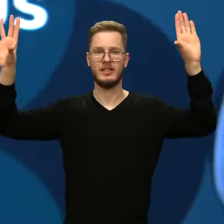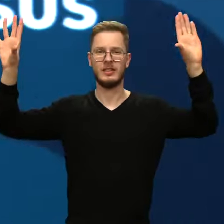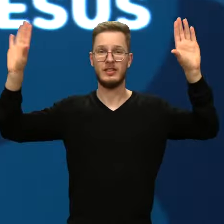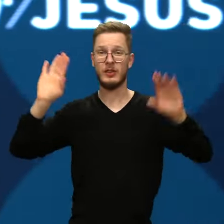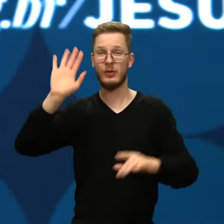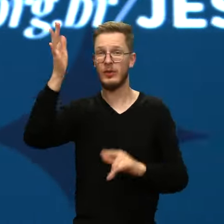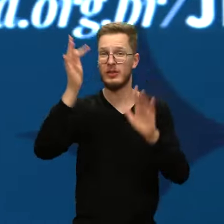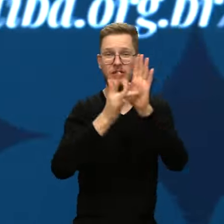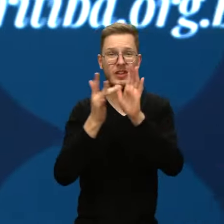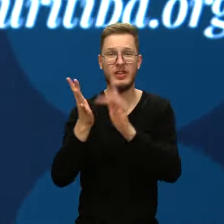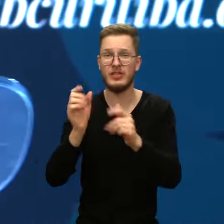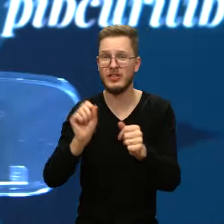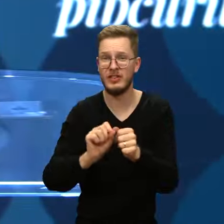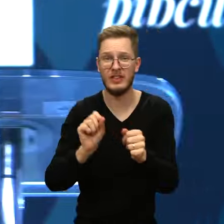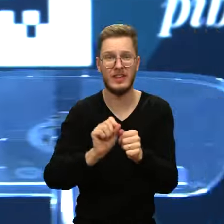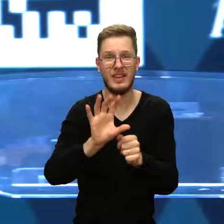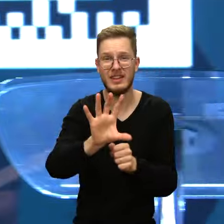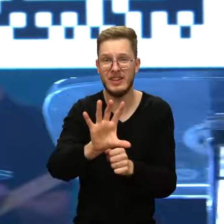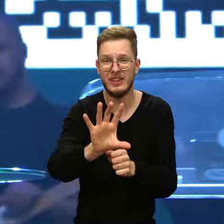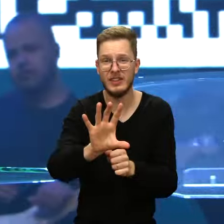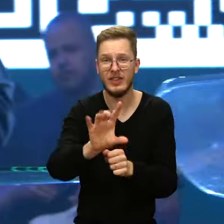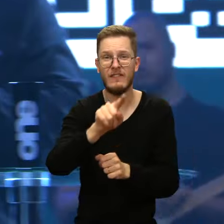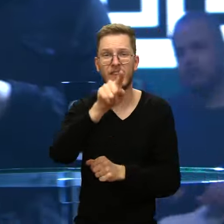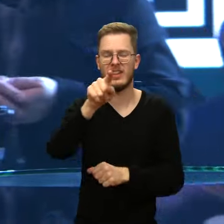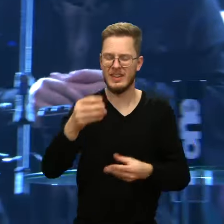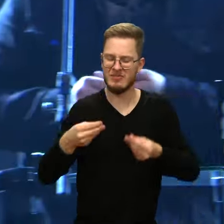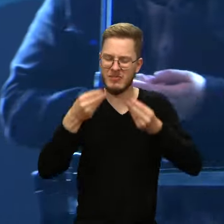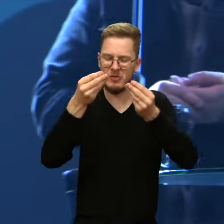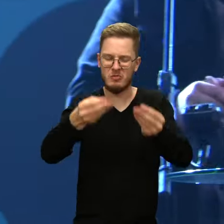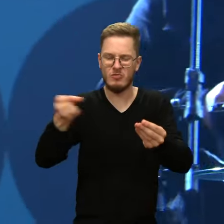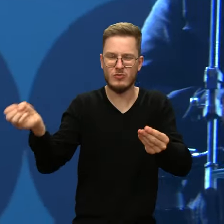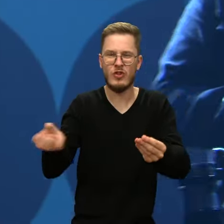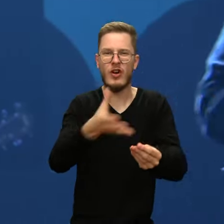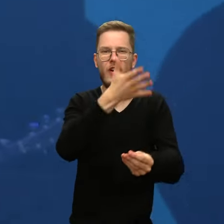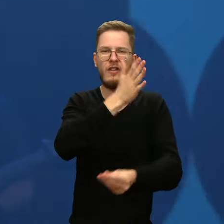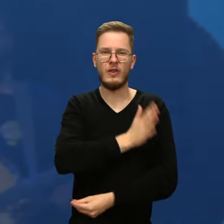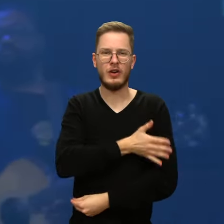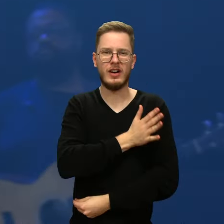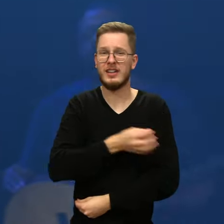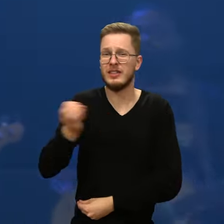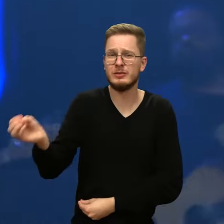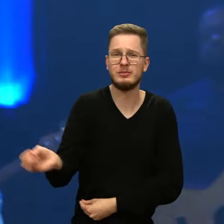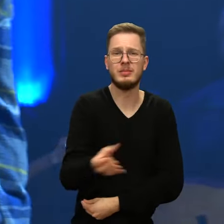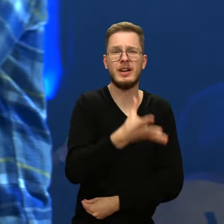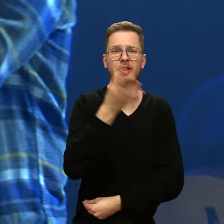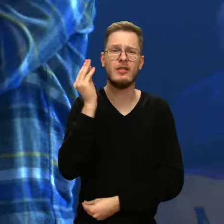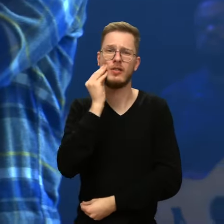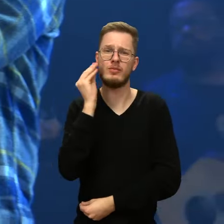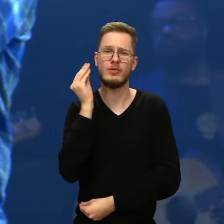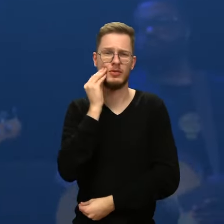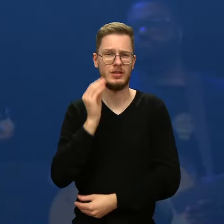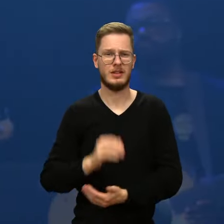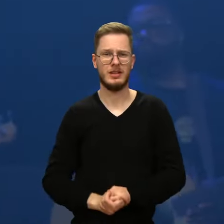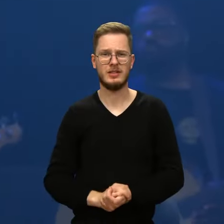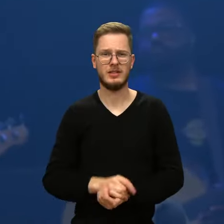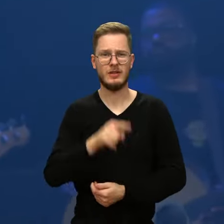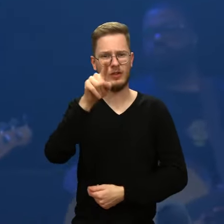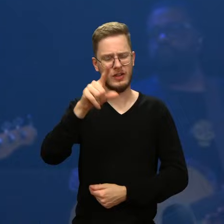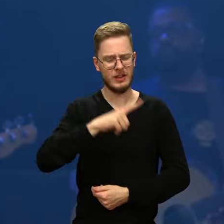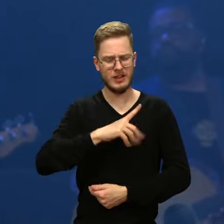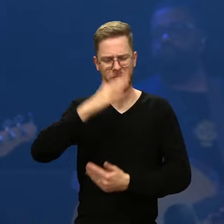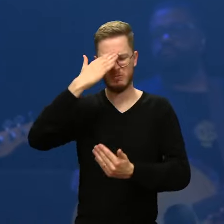novo coração, você ganha uma nova oportunidade. Agora você tem a certeza da salvação. O